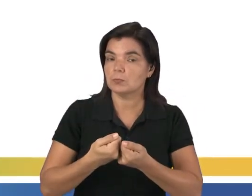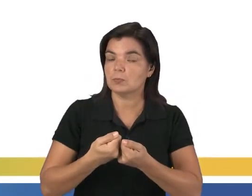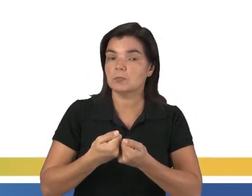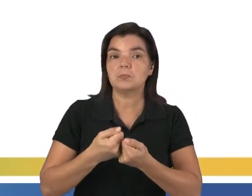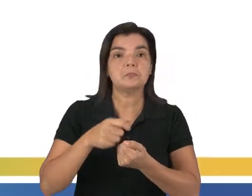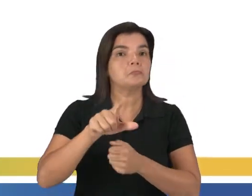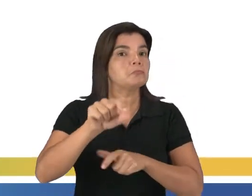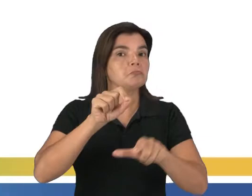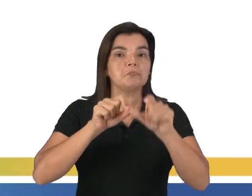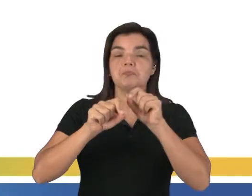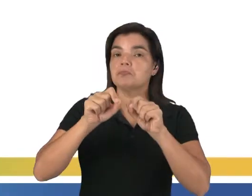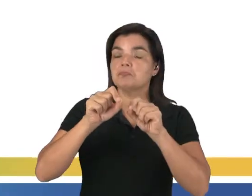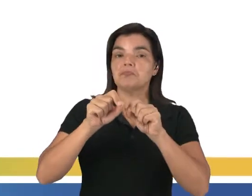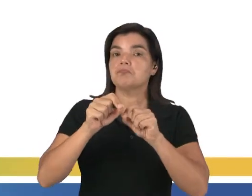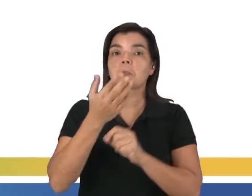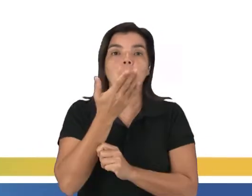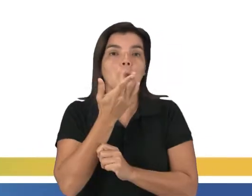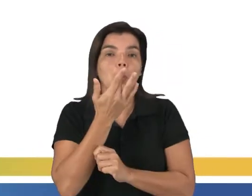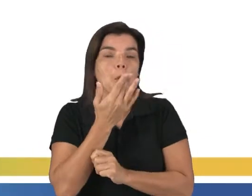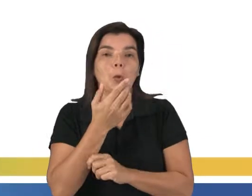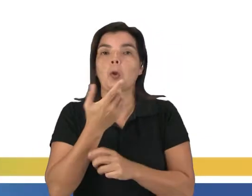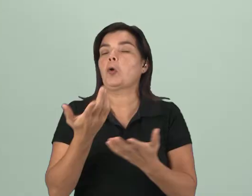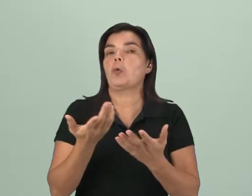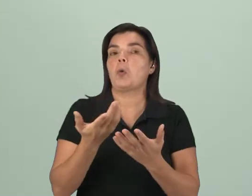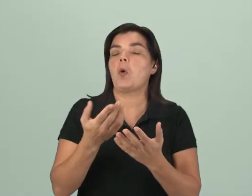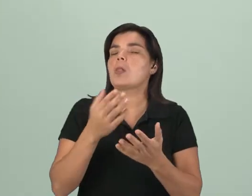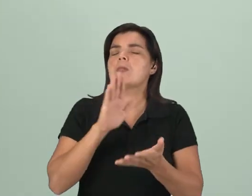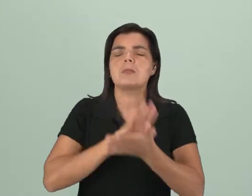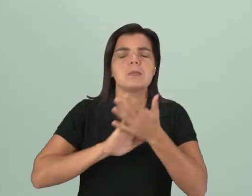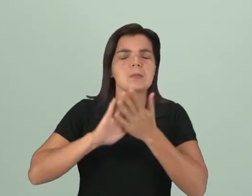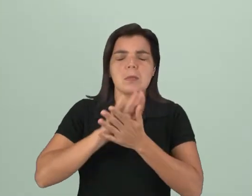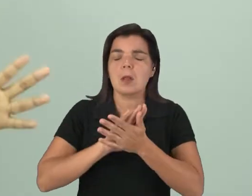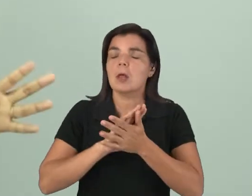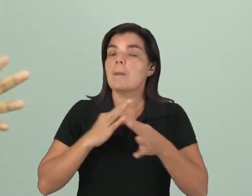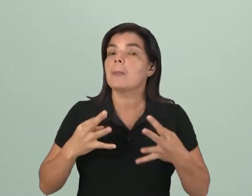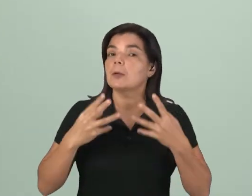sem distinção de raça, sexo, clero,